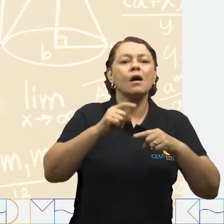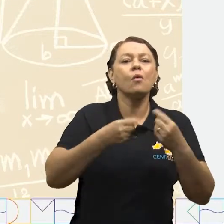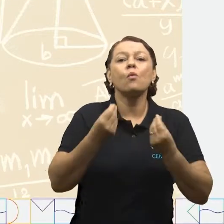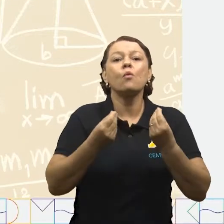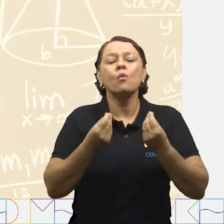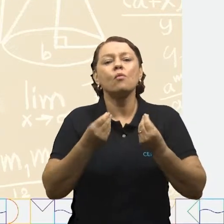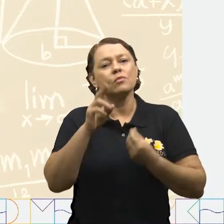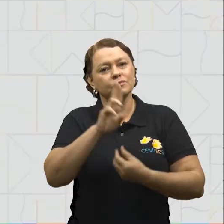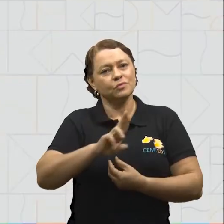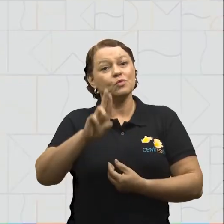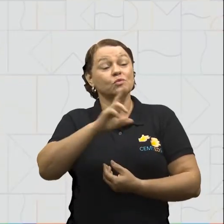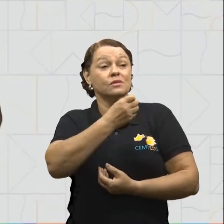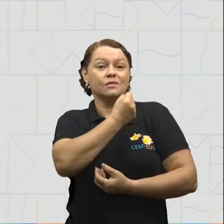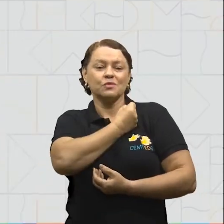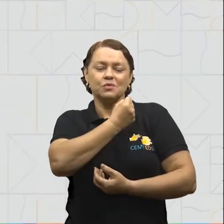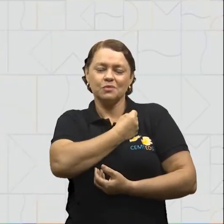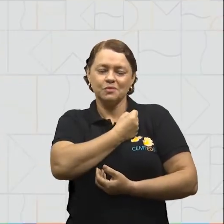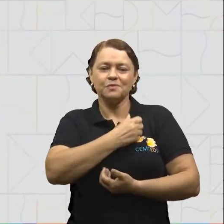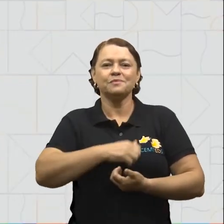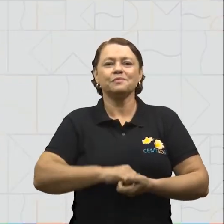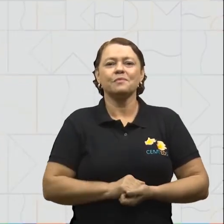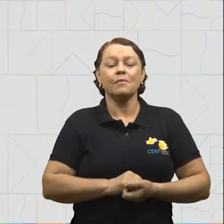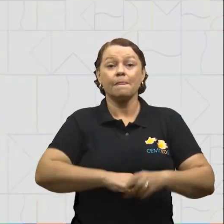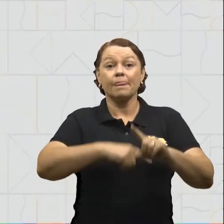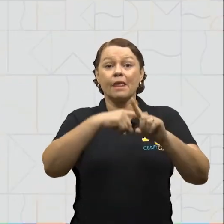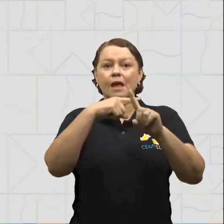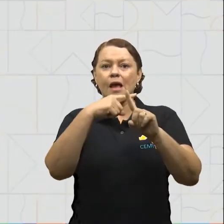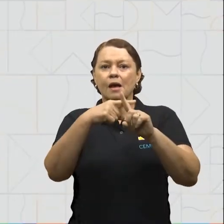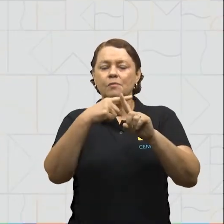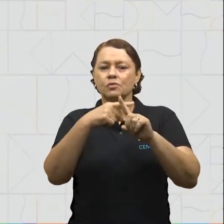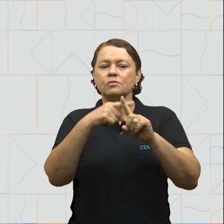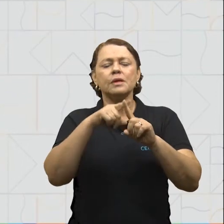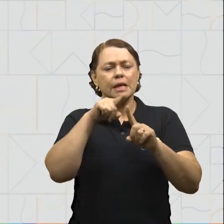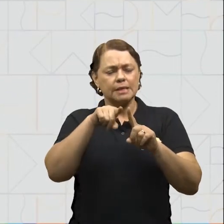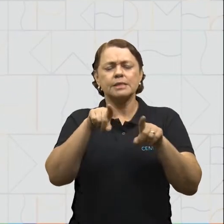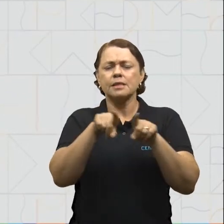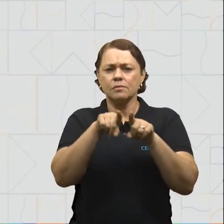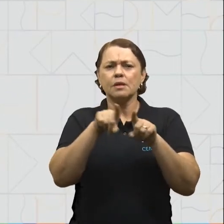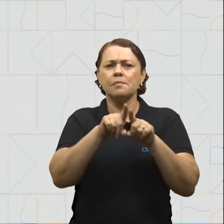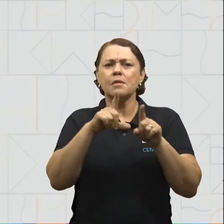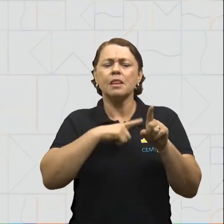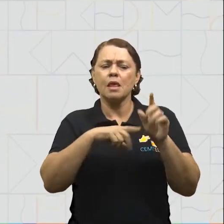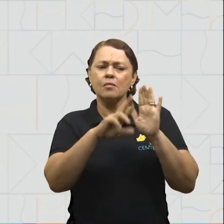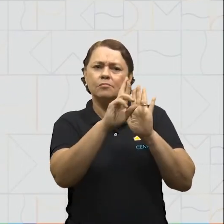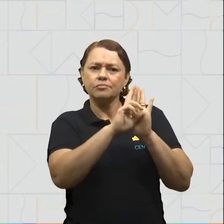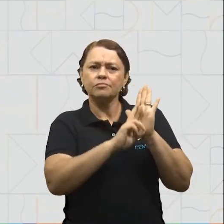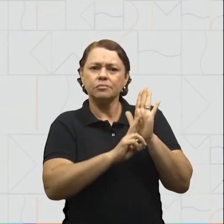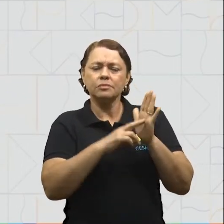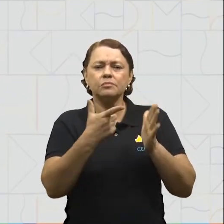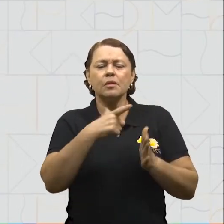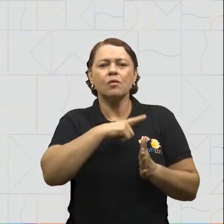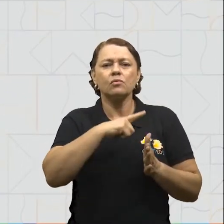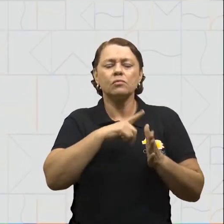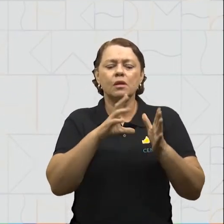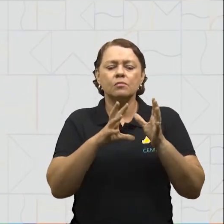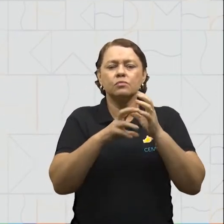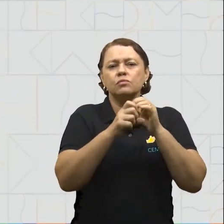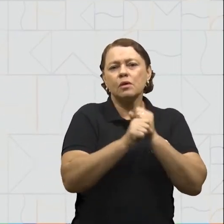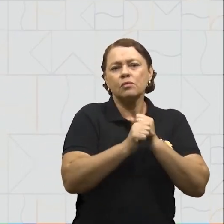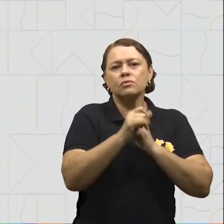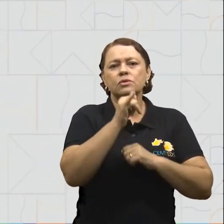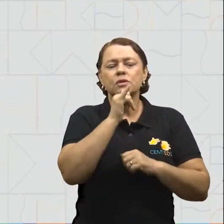made em números a multiplicação não foge à regra Quando temos uma continha assim como por exemplo